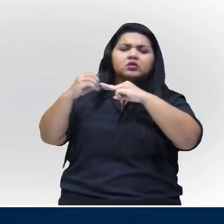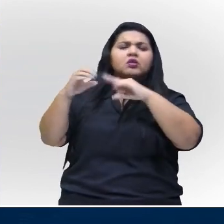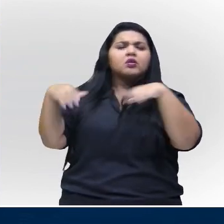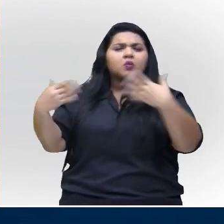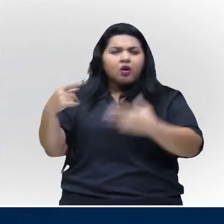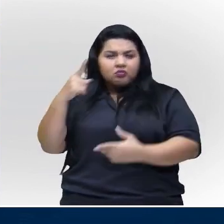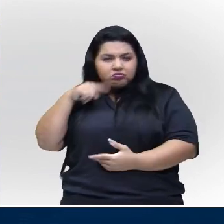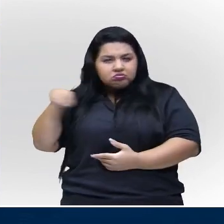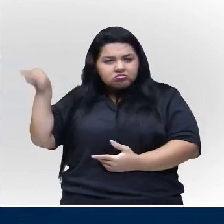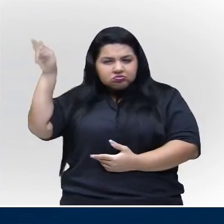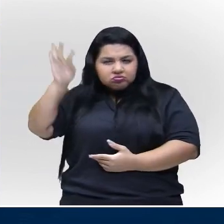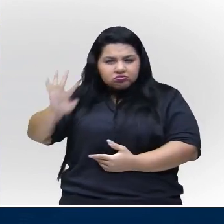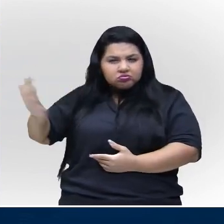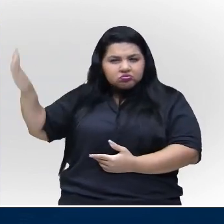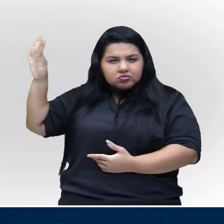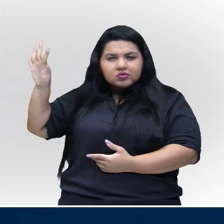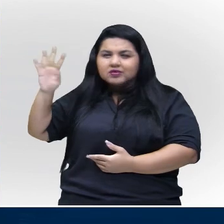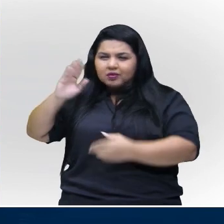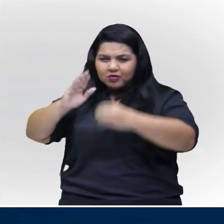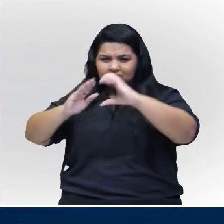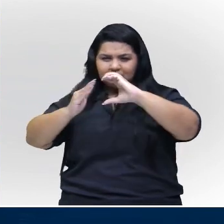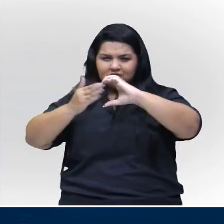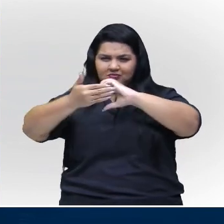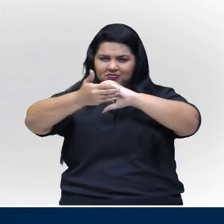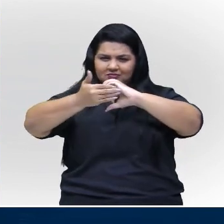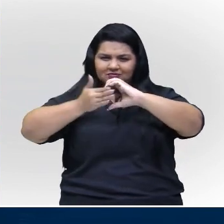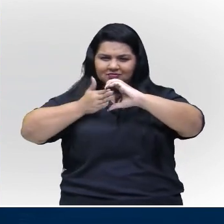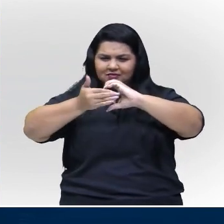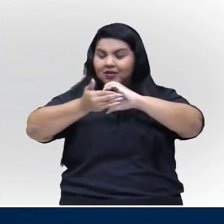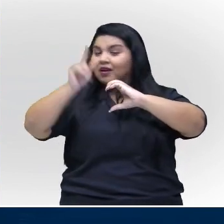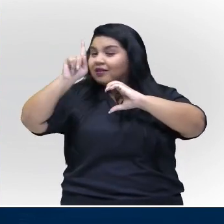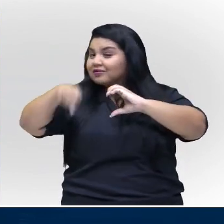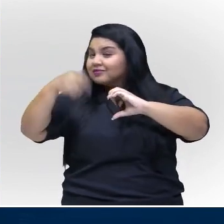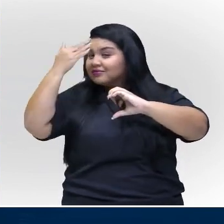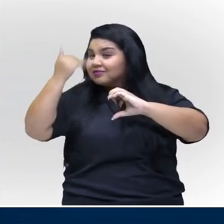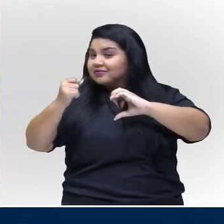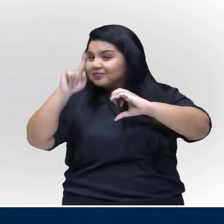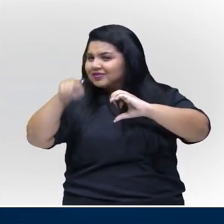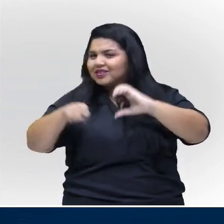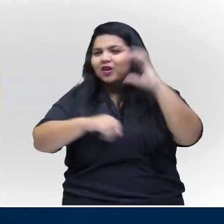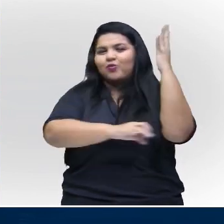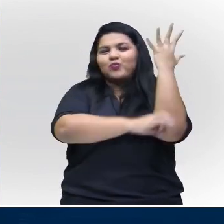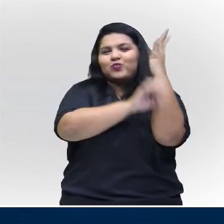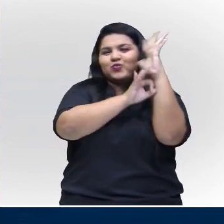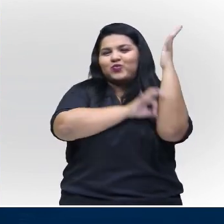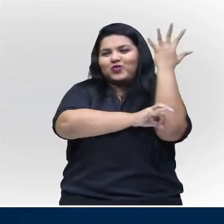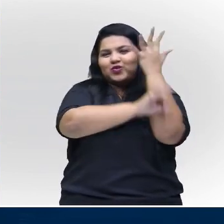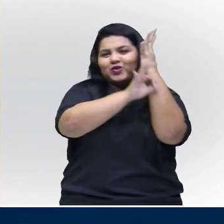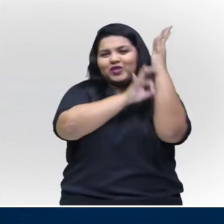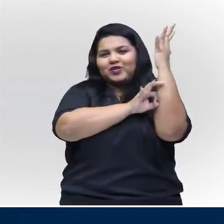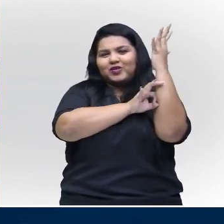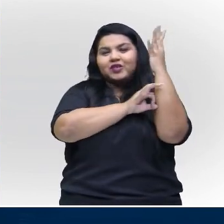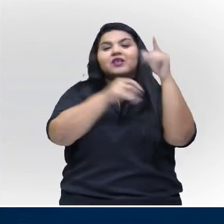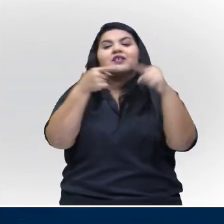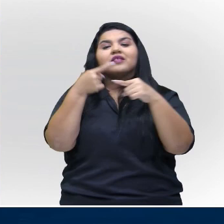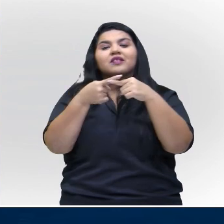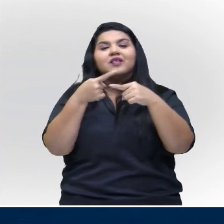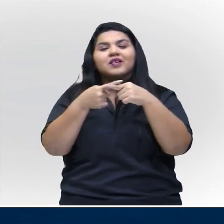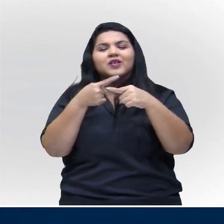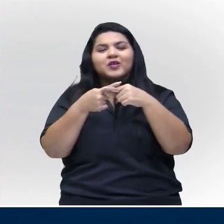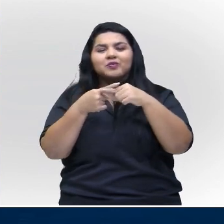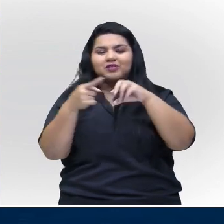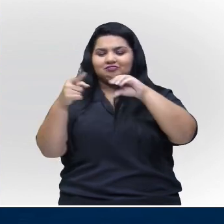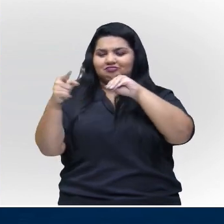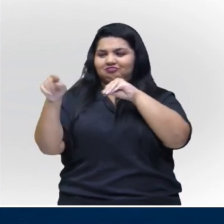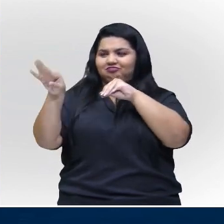membrana, né, da sua parede celular, a gente já sabe que é uma célula vegetal. E também porque, olha aqui, nós temos aqui os